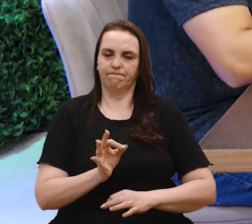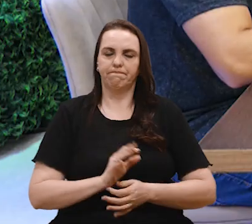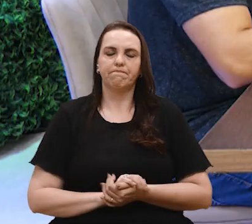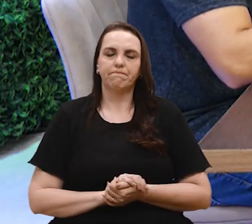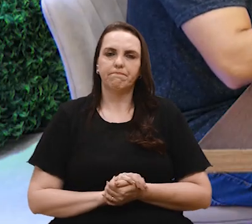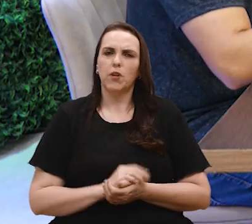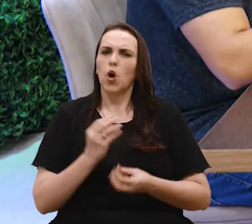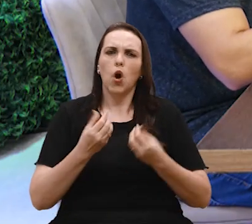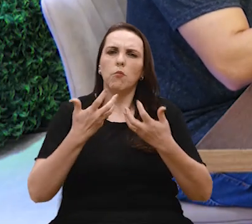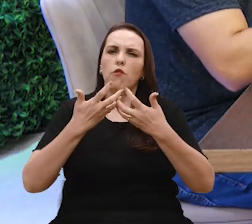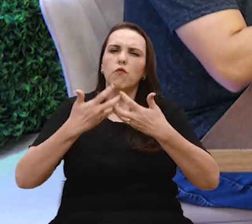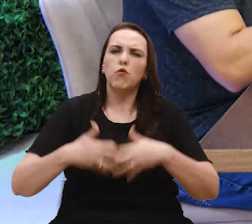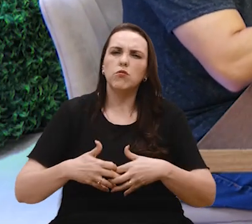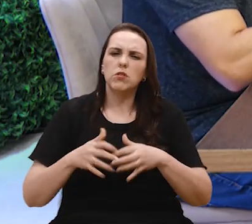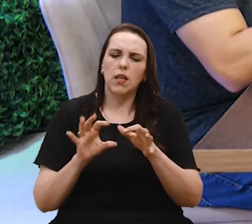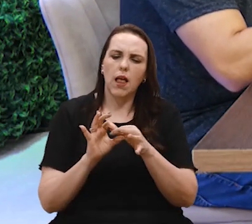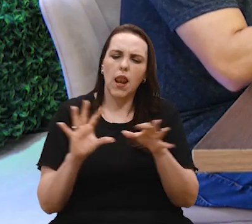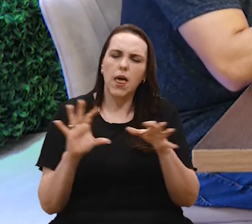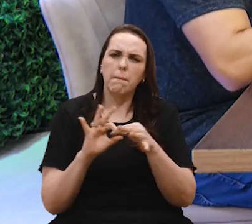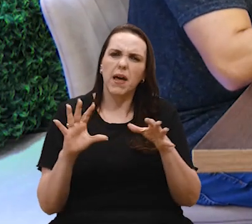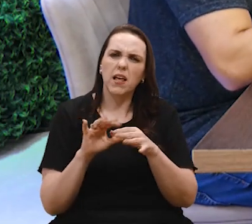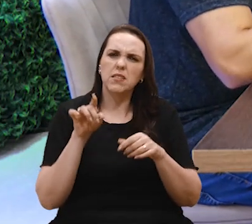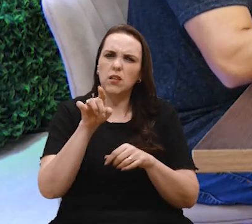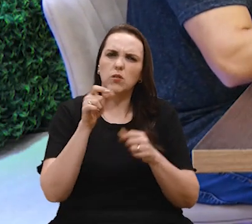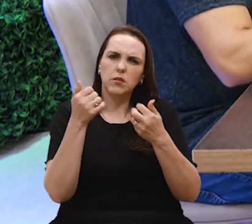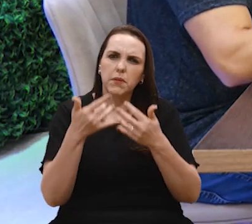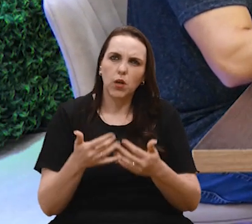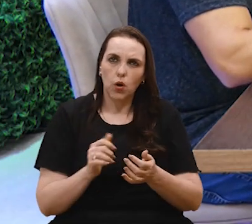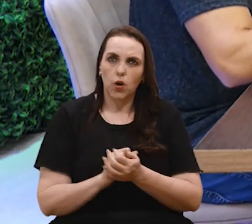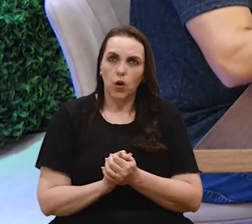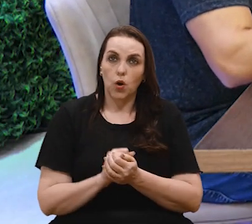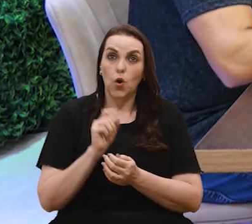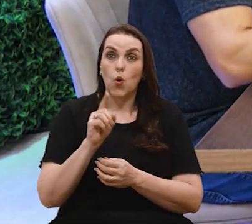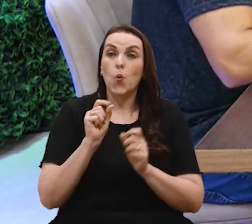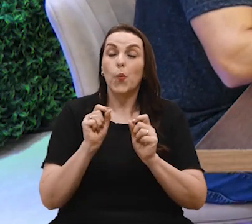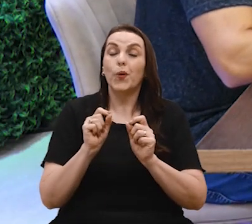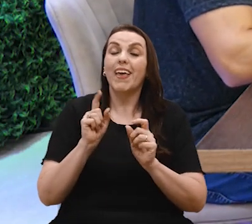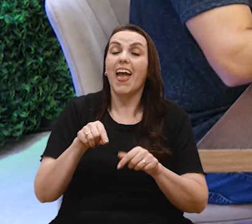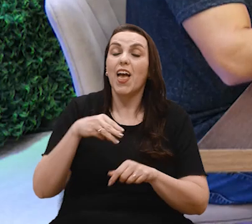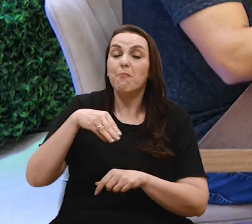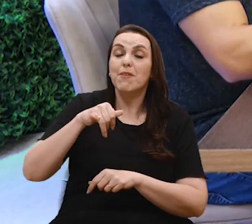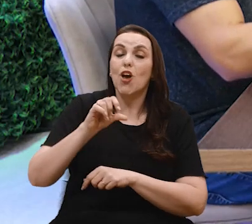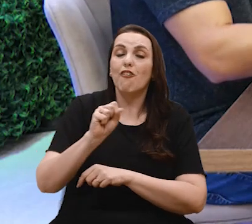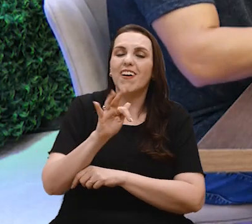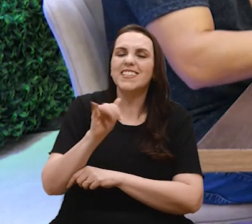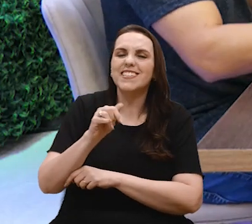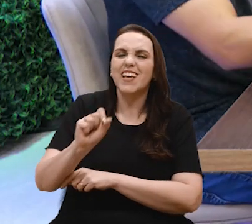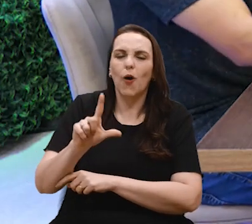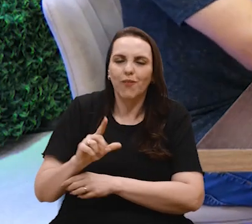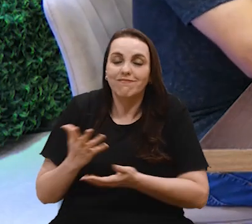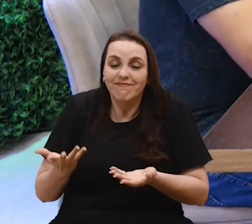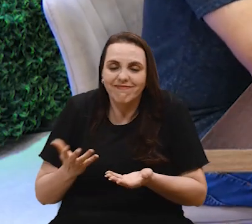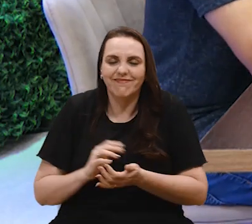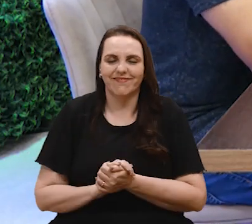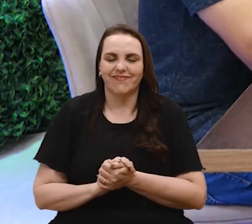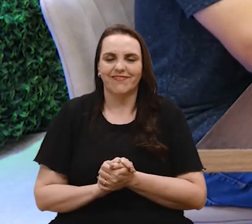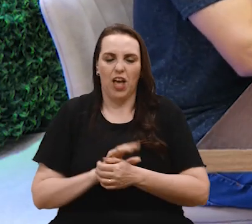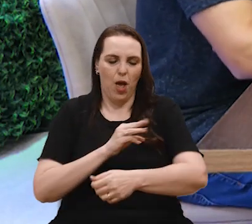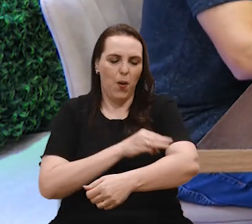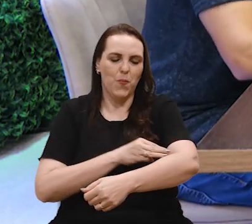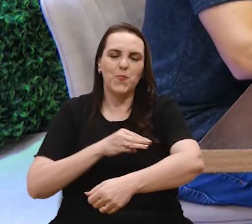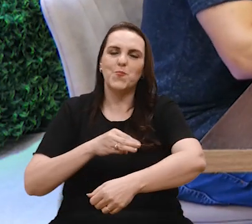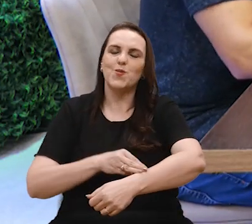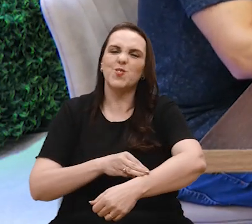vertebral mesmo. E como que funciona essas liberações que você comentou agora? O que é o miofascial? É músculo, né? É o